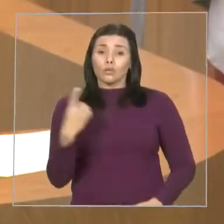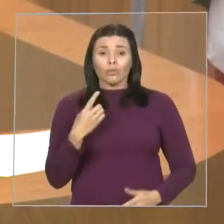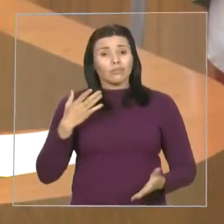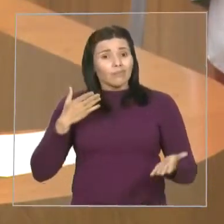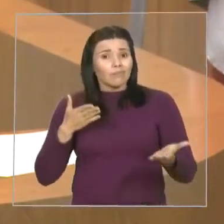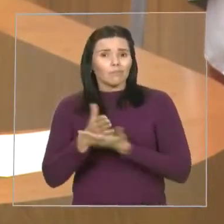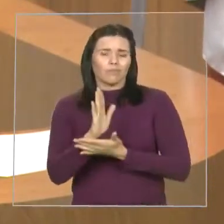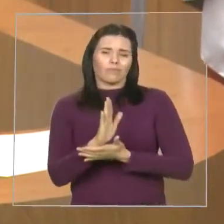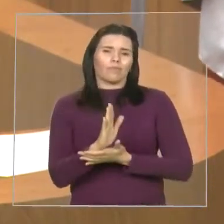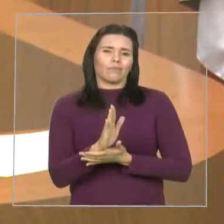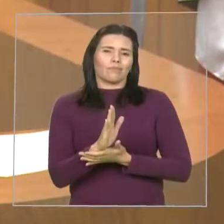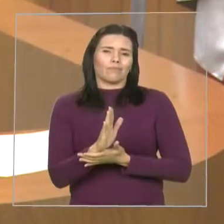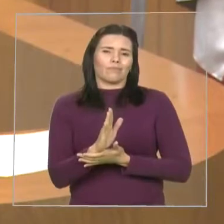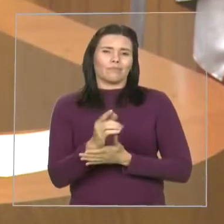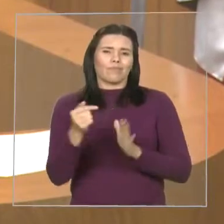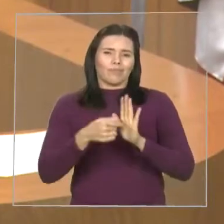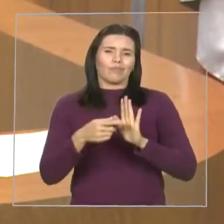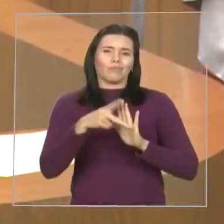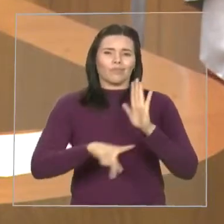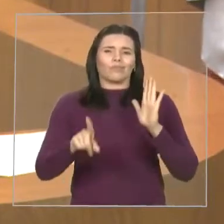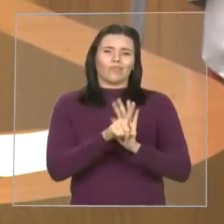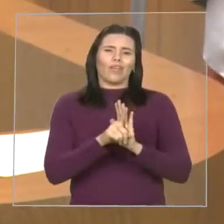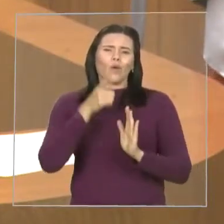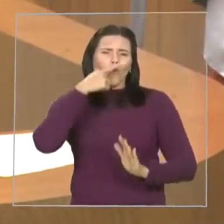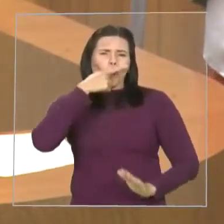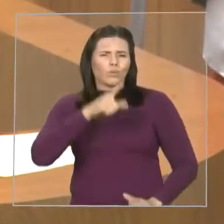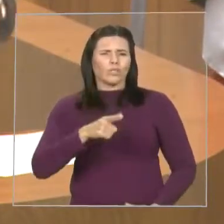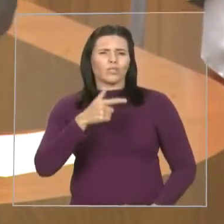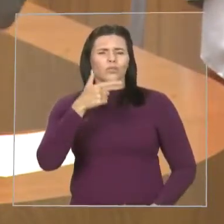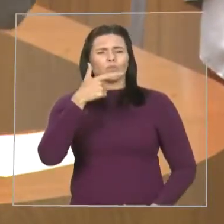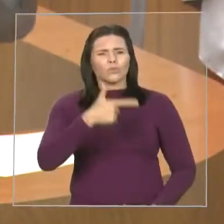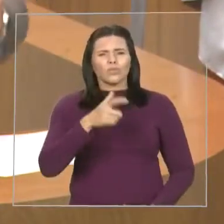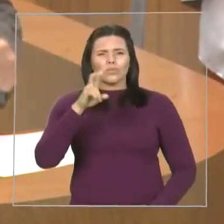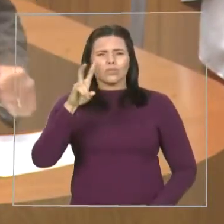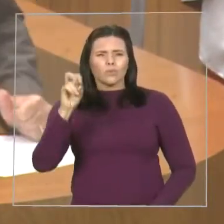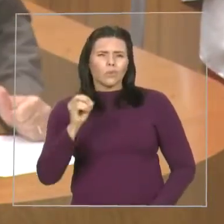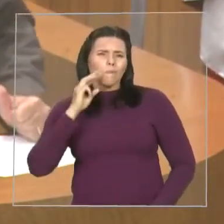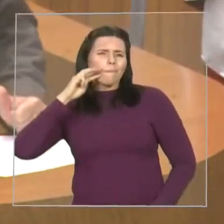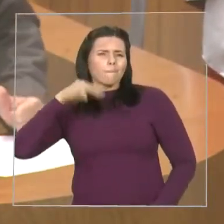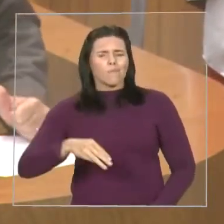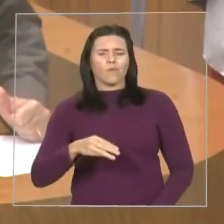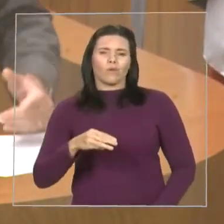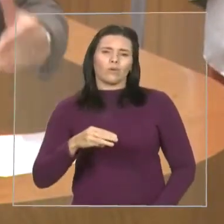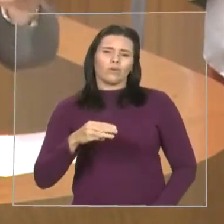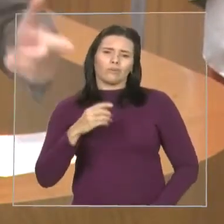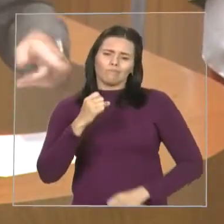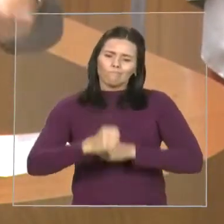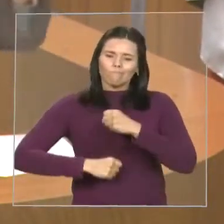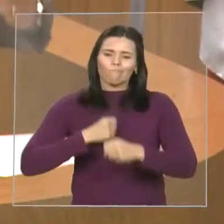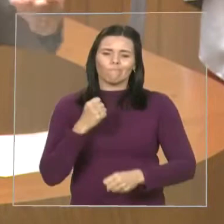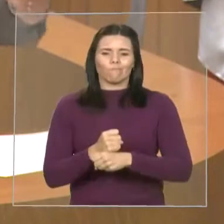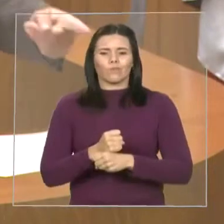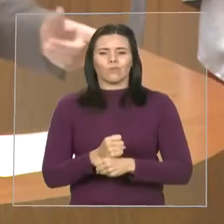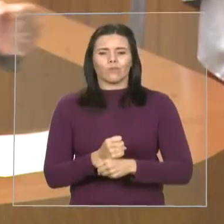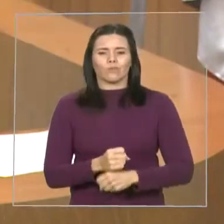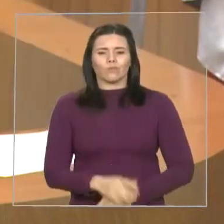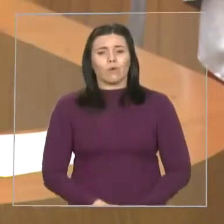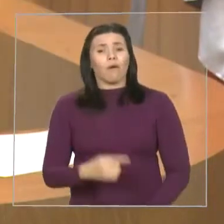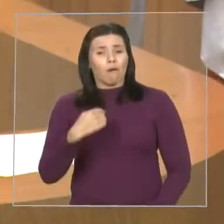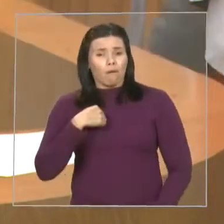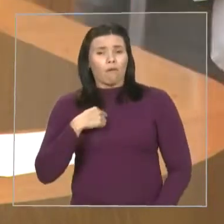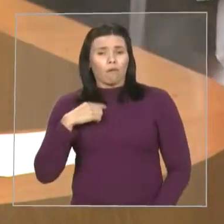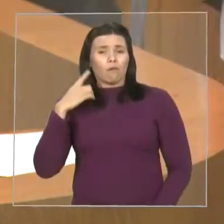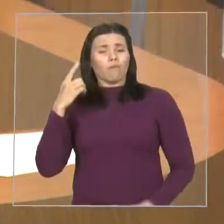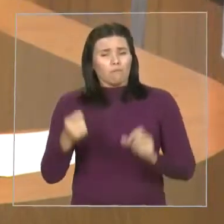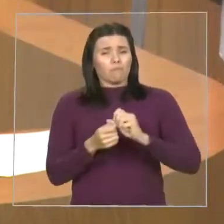milhões por ano para o Maranhão. E eu aqui o fiz, porque é um projeto para o Maranhão. Eu sou um deputado que não sou da base do